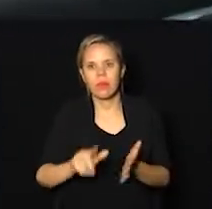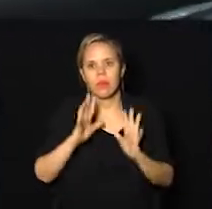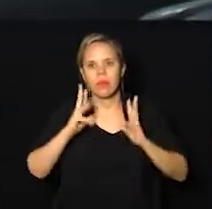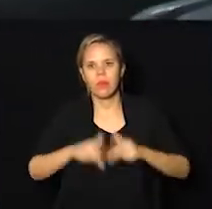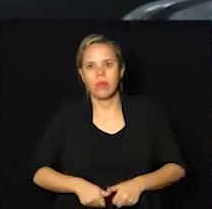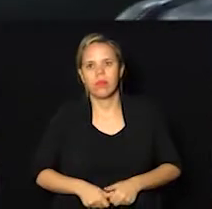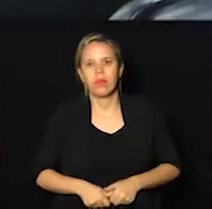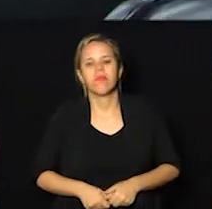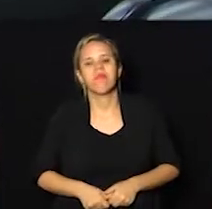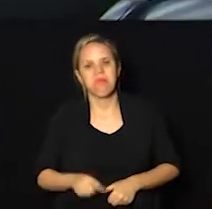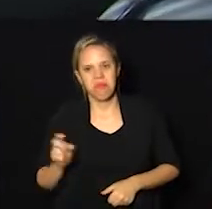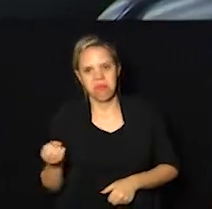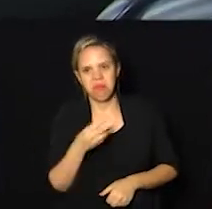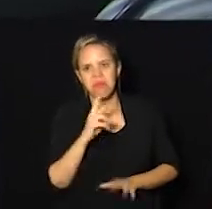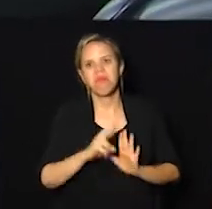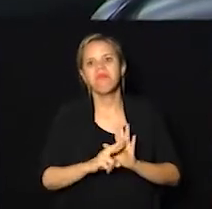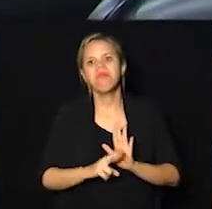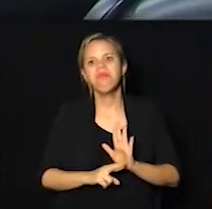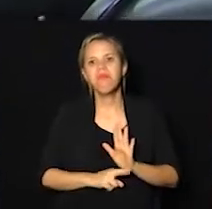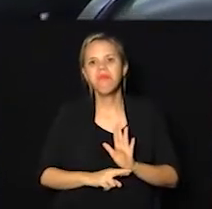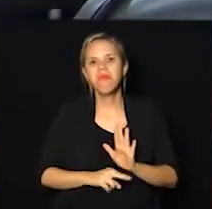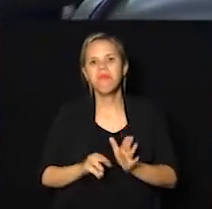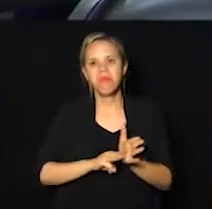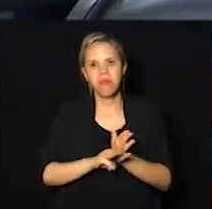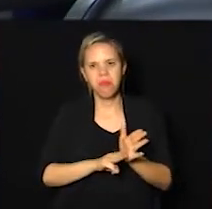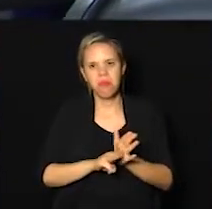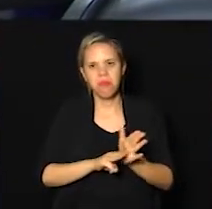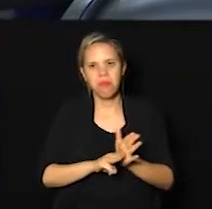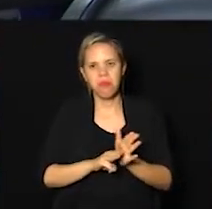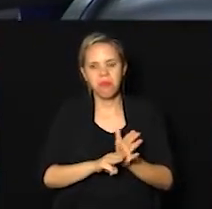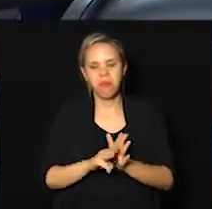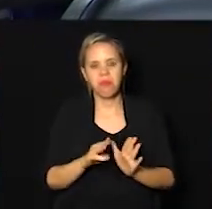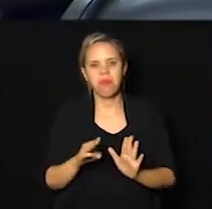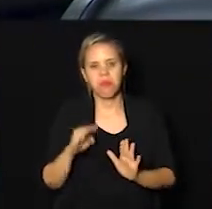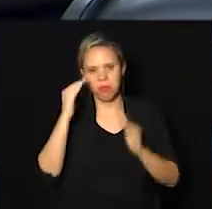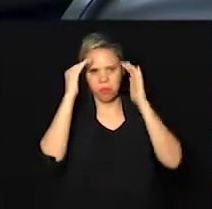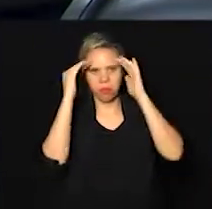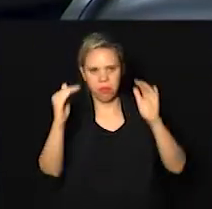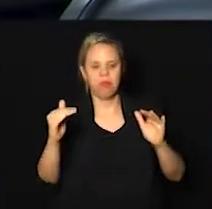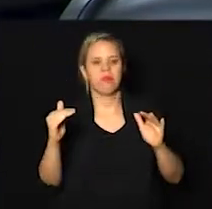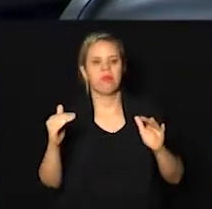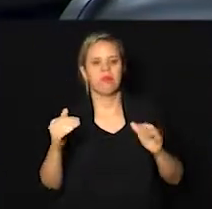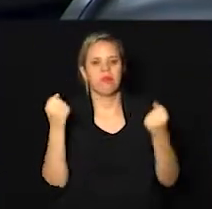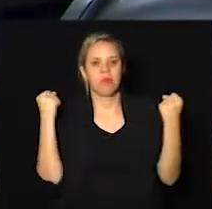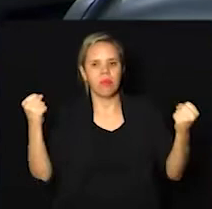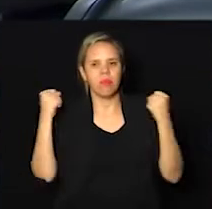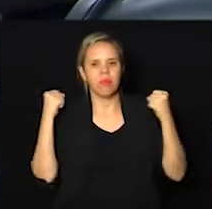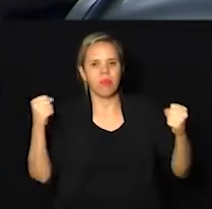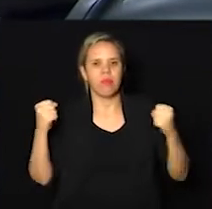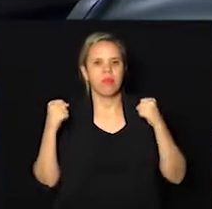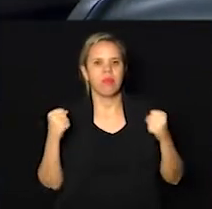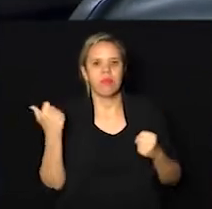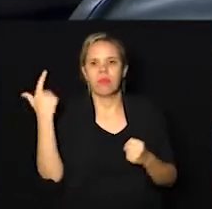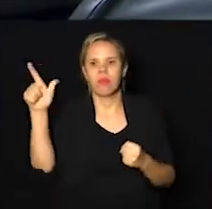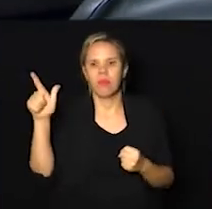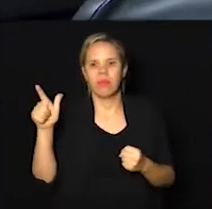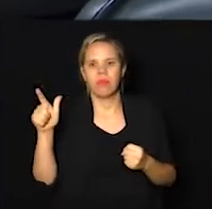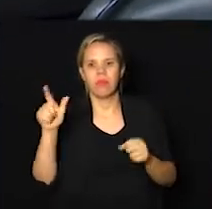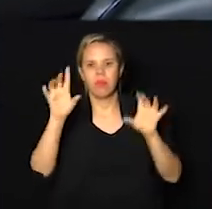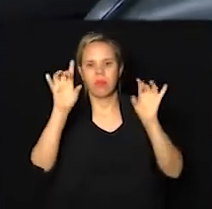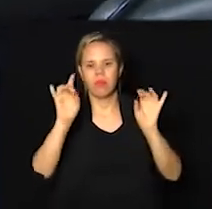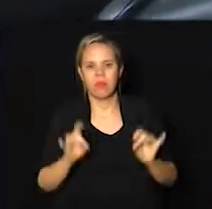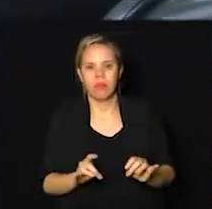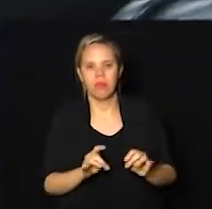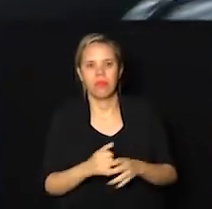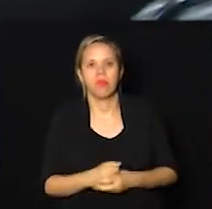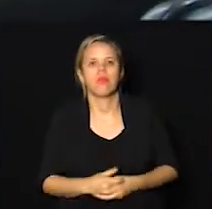fazer a higienização. É a nova regra dessa metodologia, desse novo protocolo para as academias. E